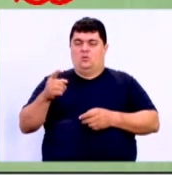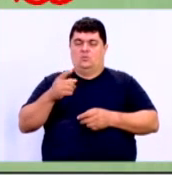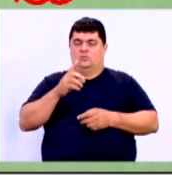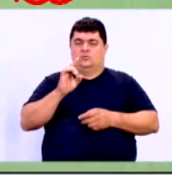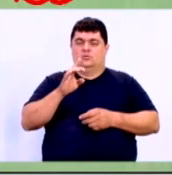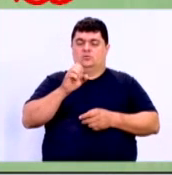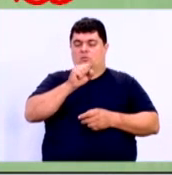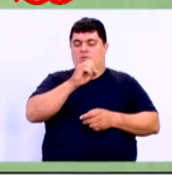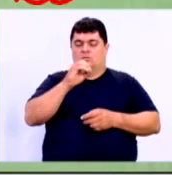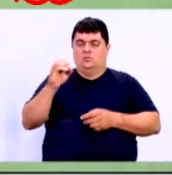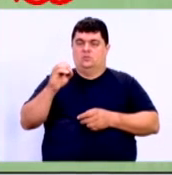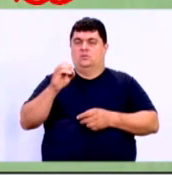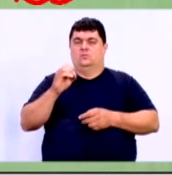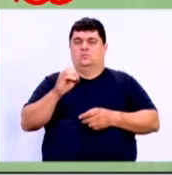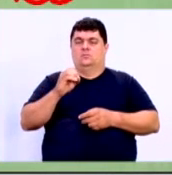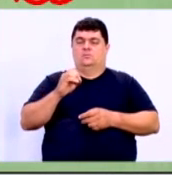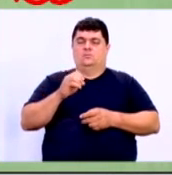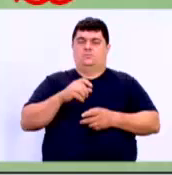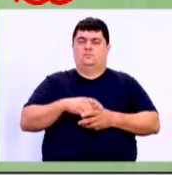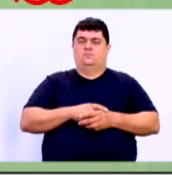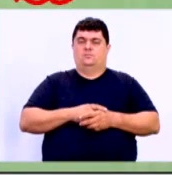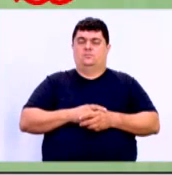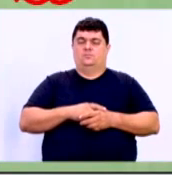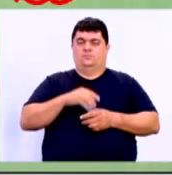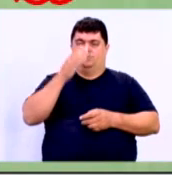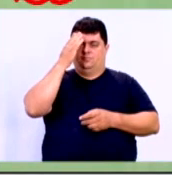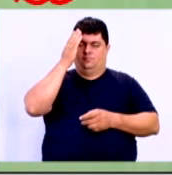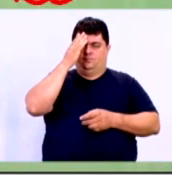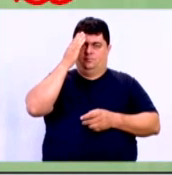os 800. Entenderam?